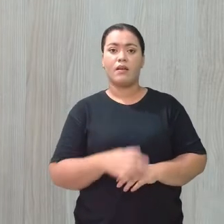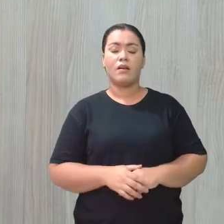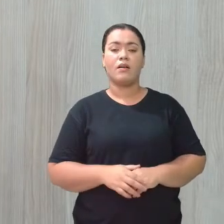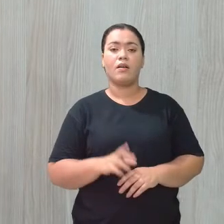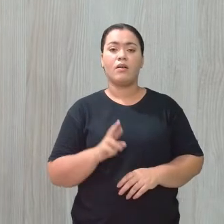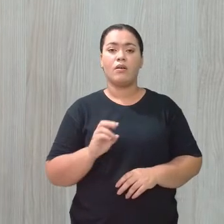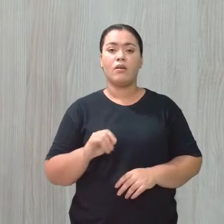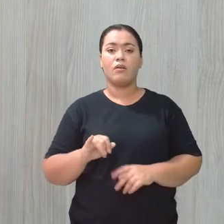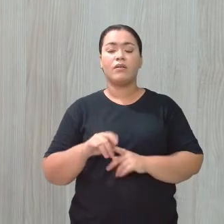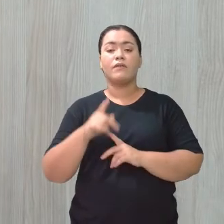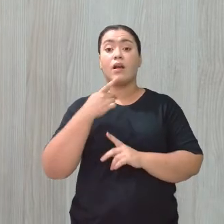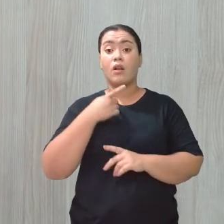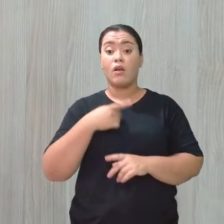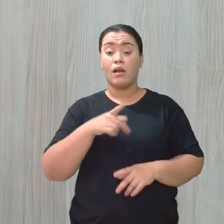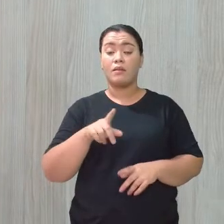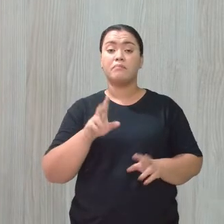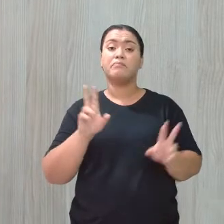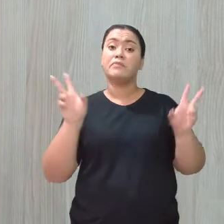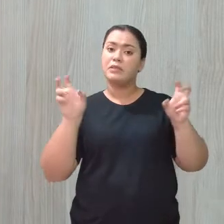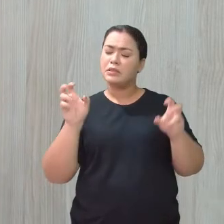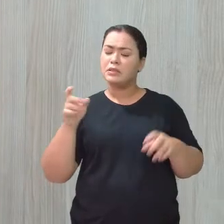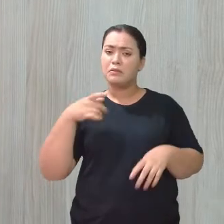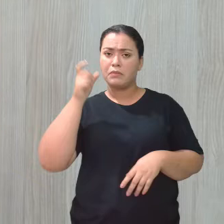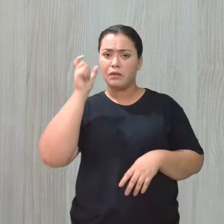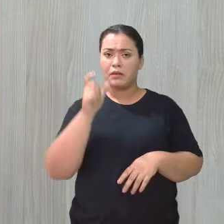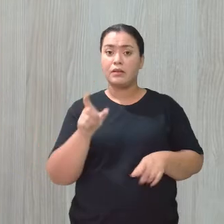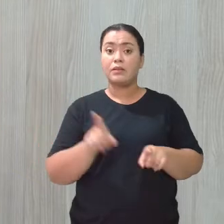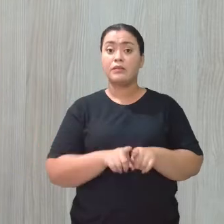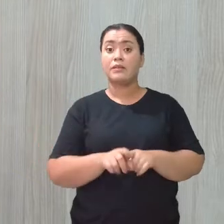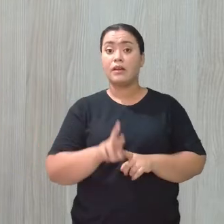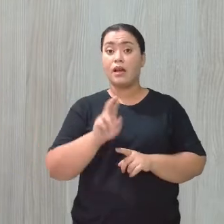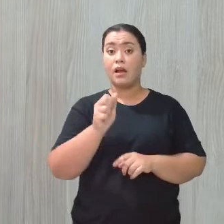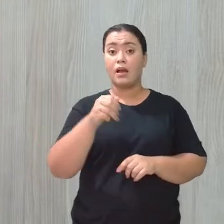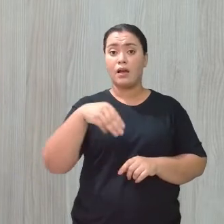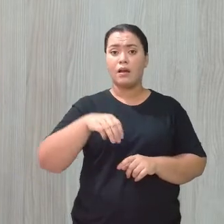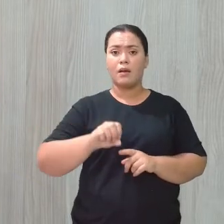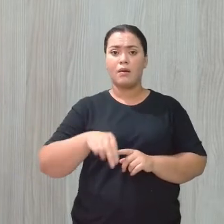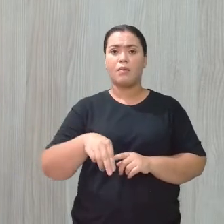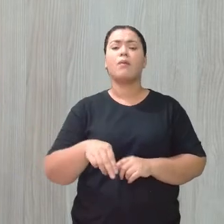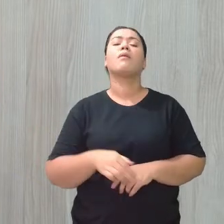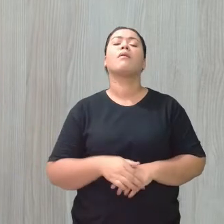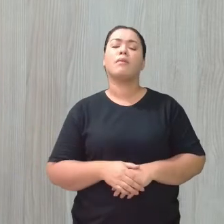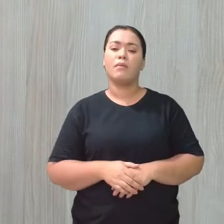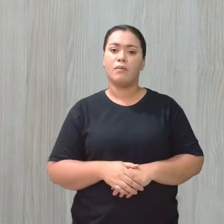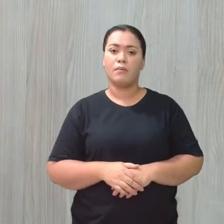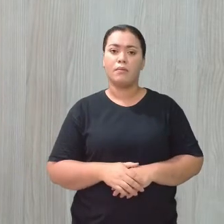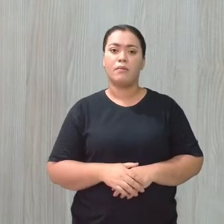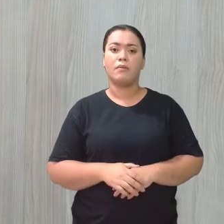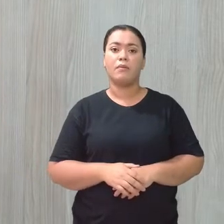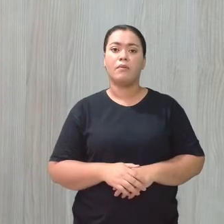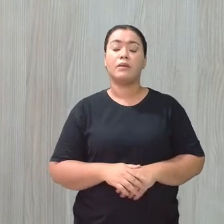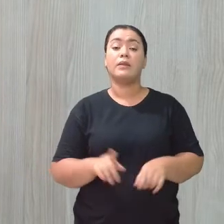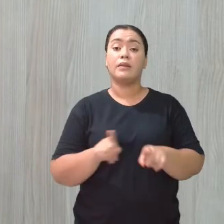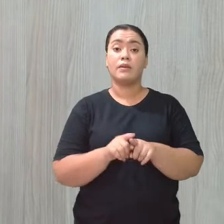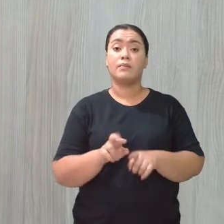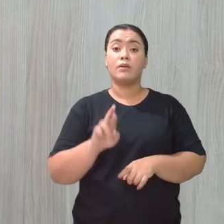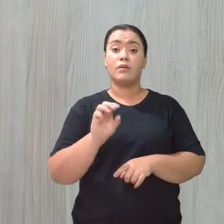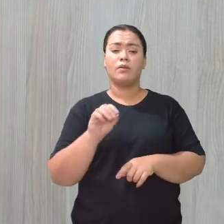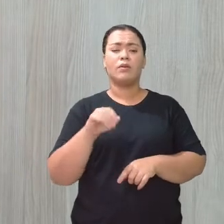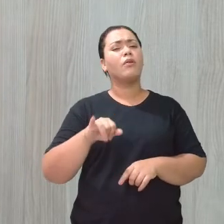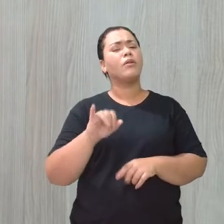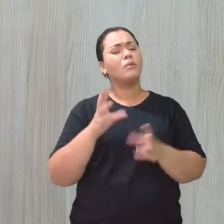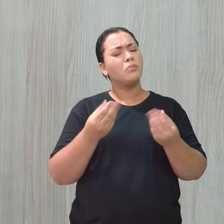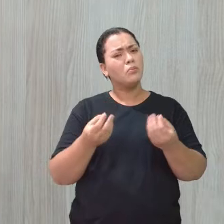dizendo que esse assunto é muito interessante e Ramon está concordando. Pois é, Ramon e Ronald, é